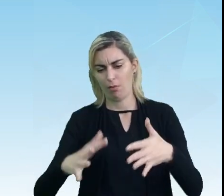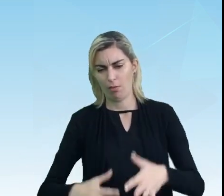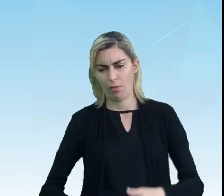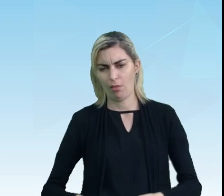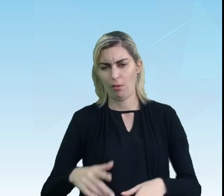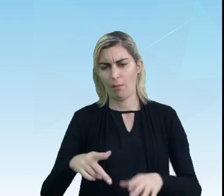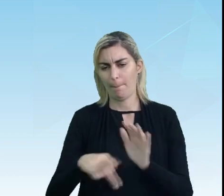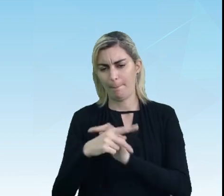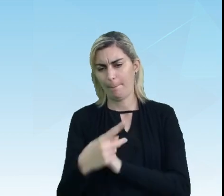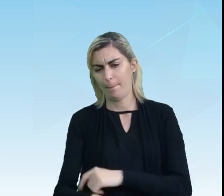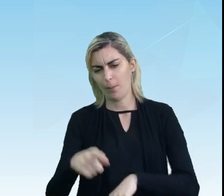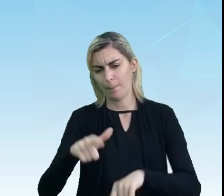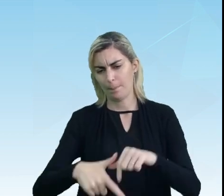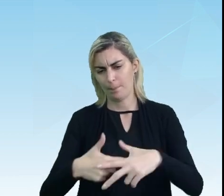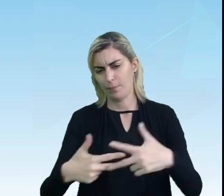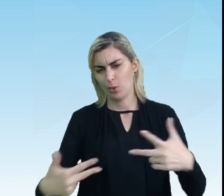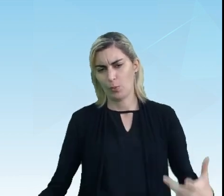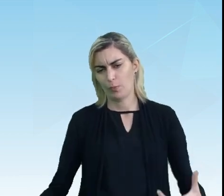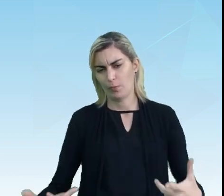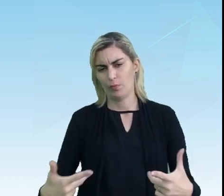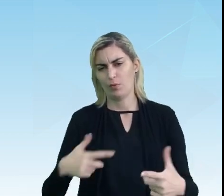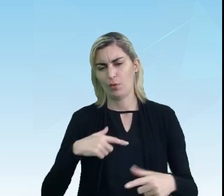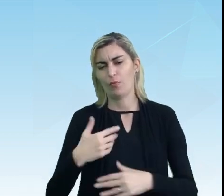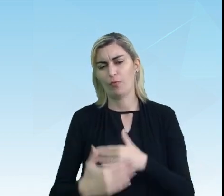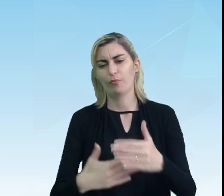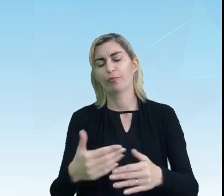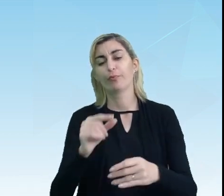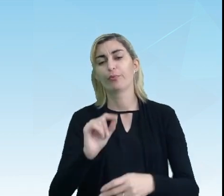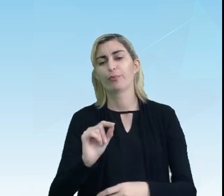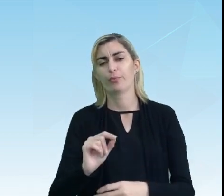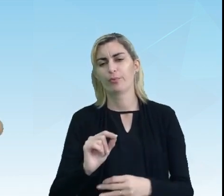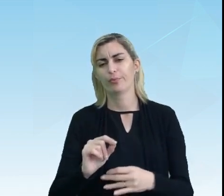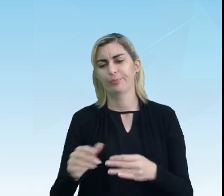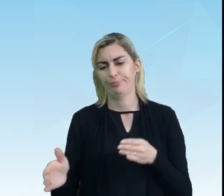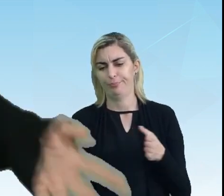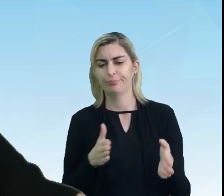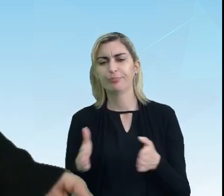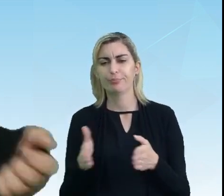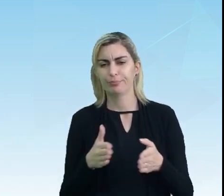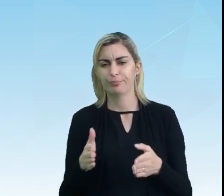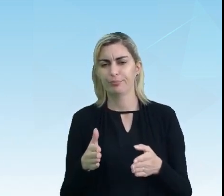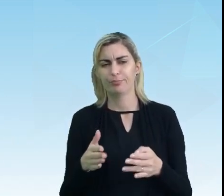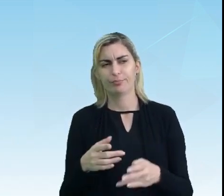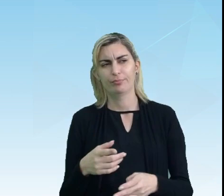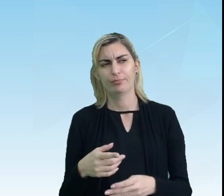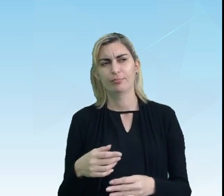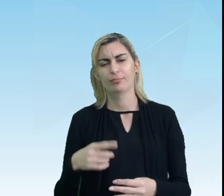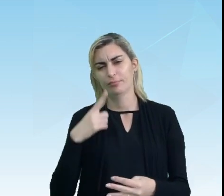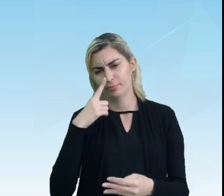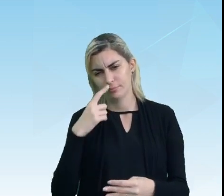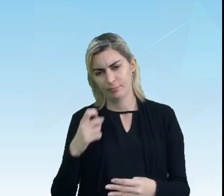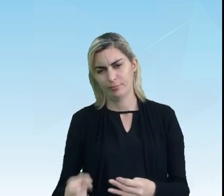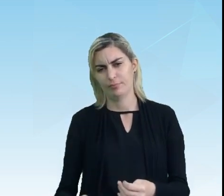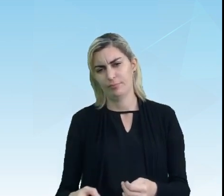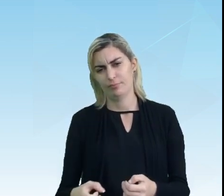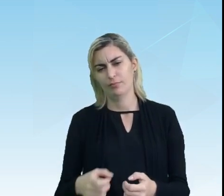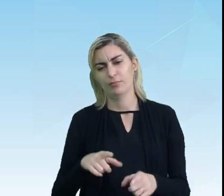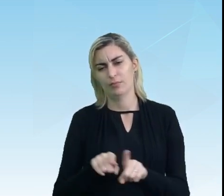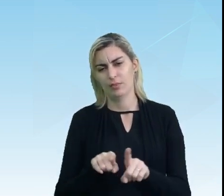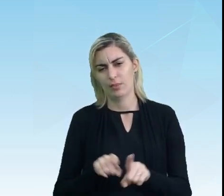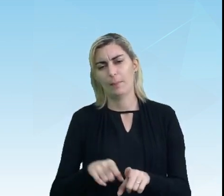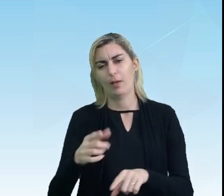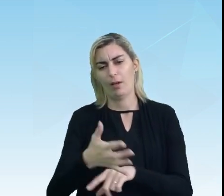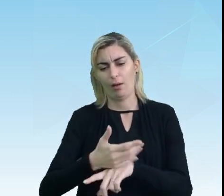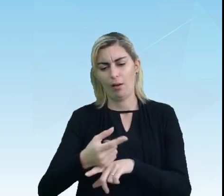dos próprios bens produzidos, gerando com isso o quê? Um aumento do lixo. Vai ainda para o capital,